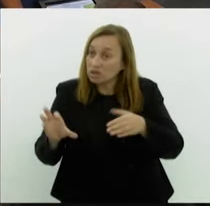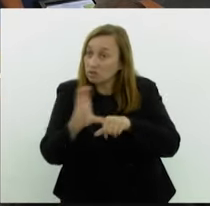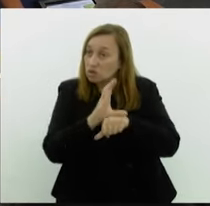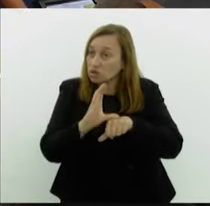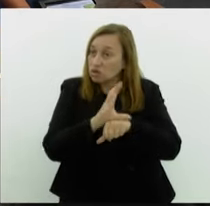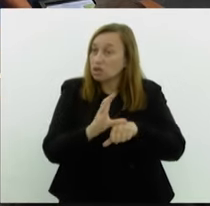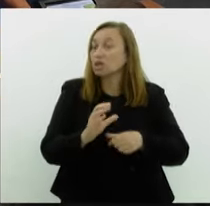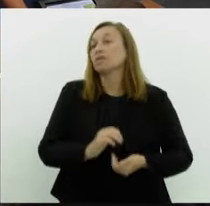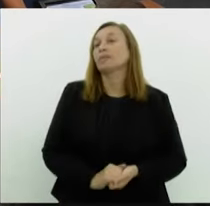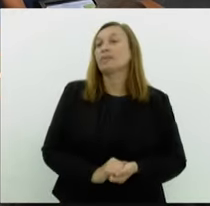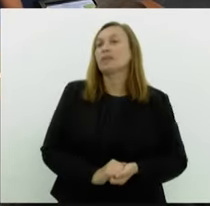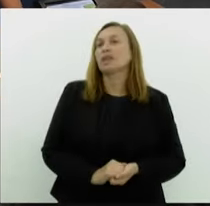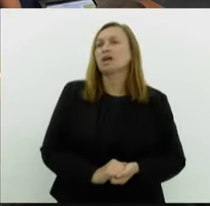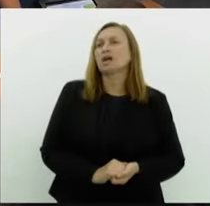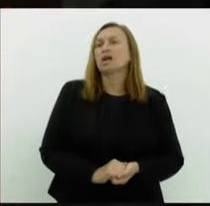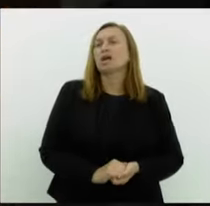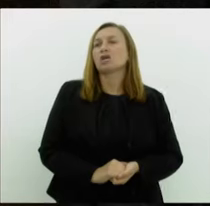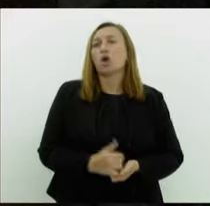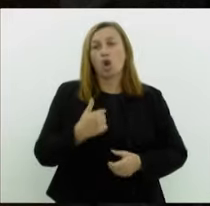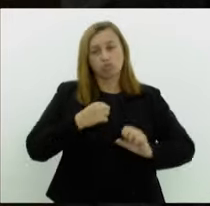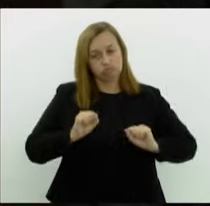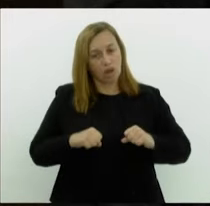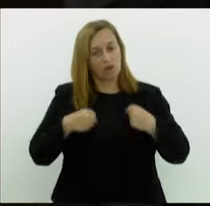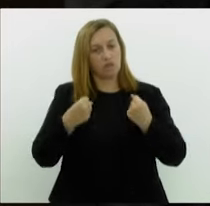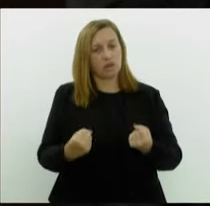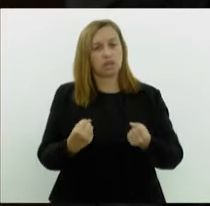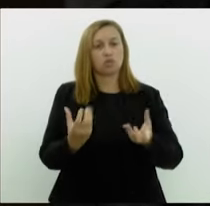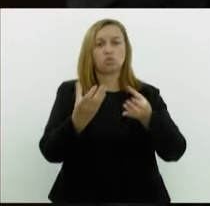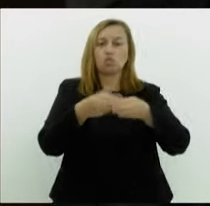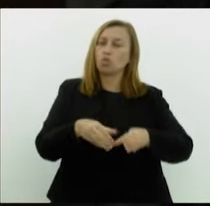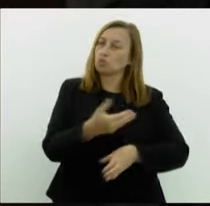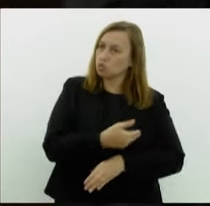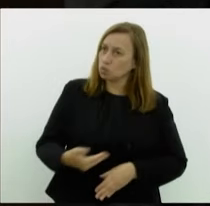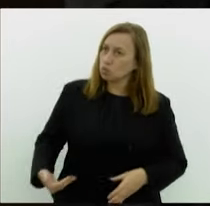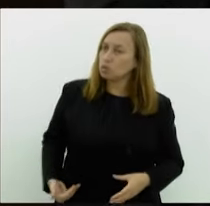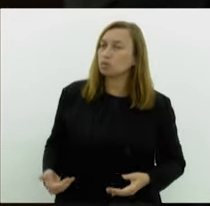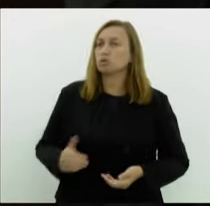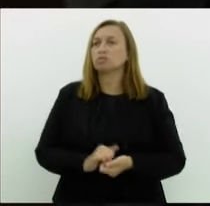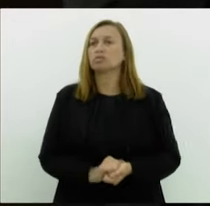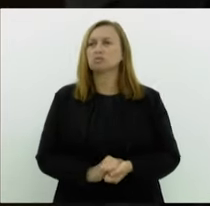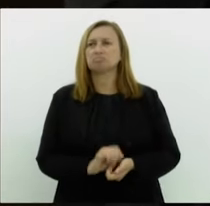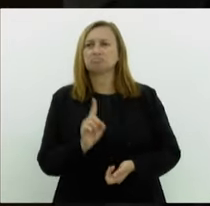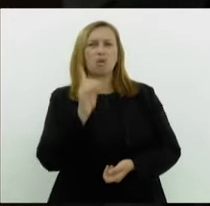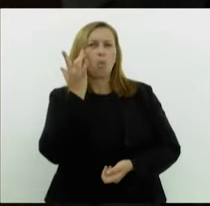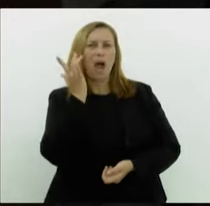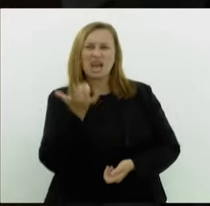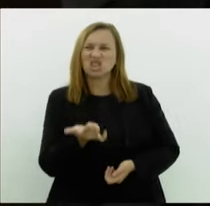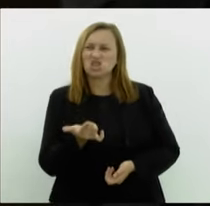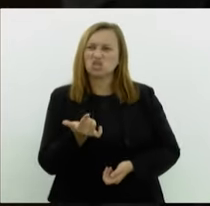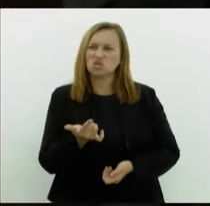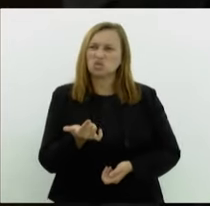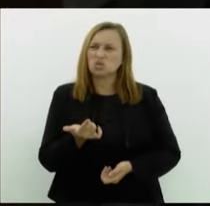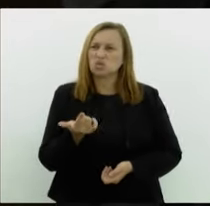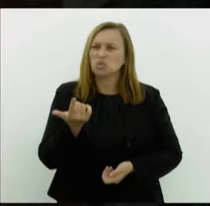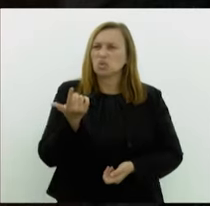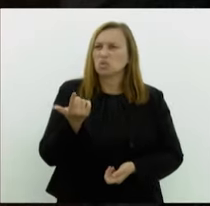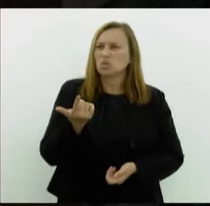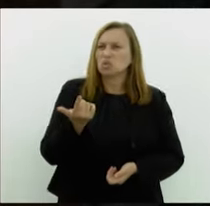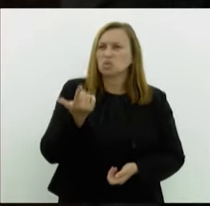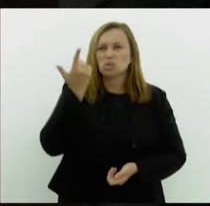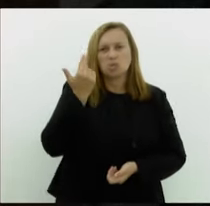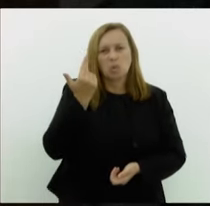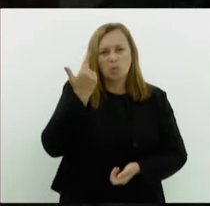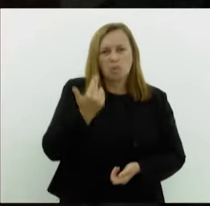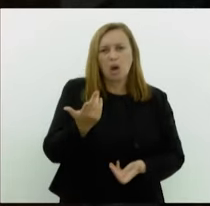sou um pleno defensor do concurso público, não achava razoável, e que isso